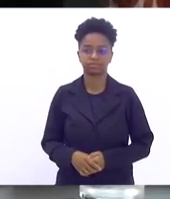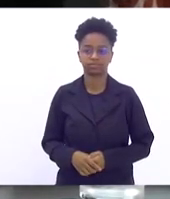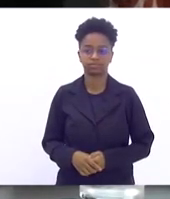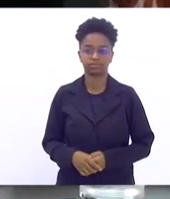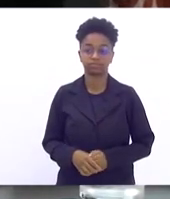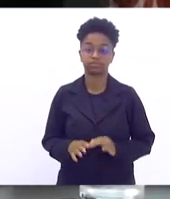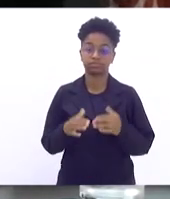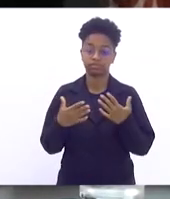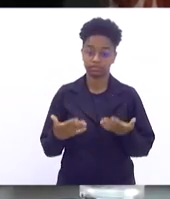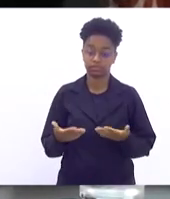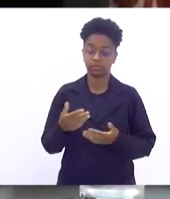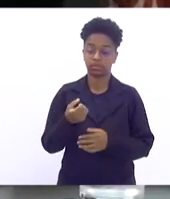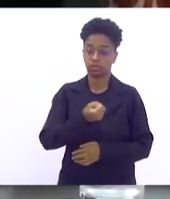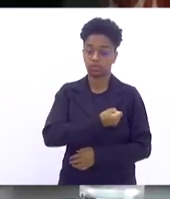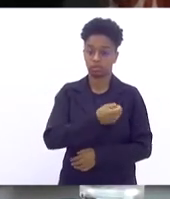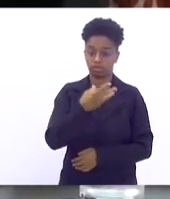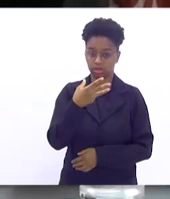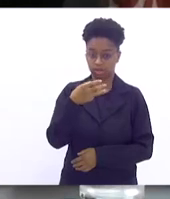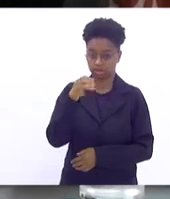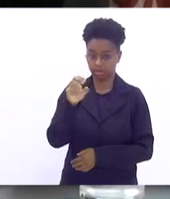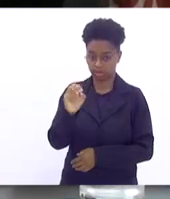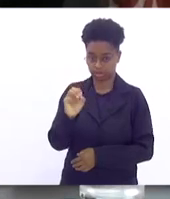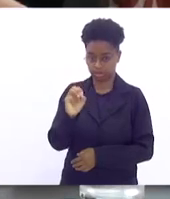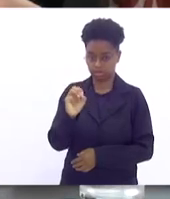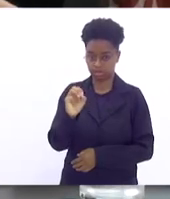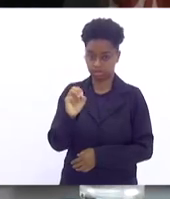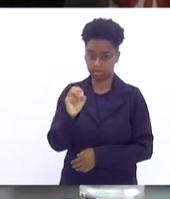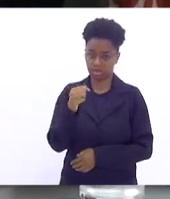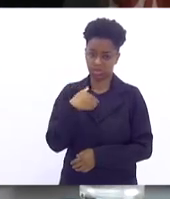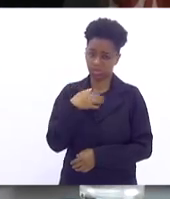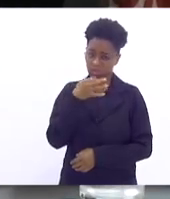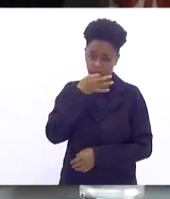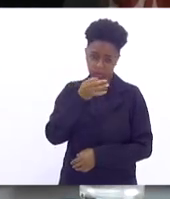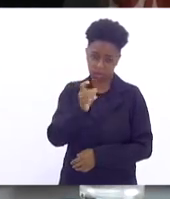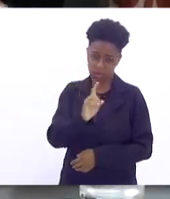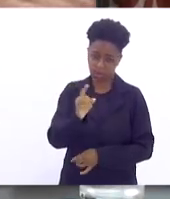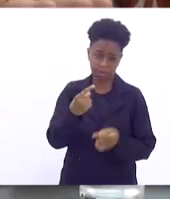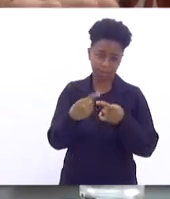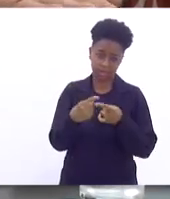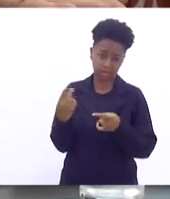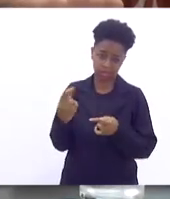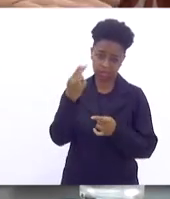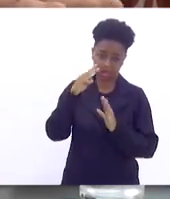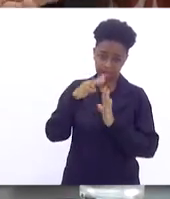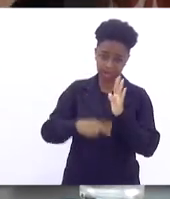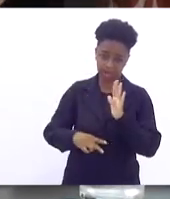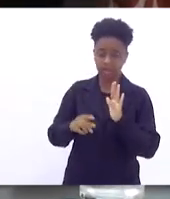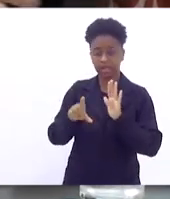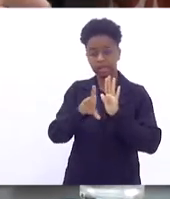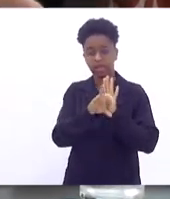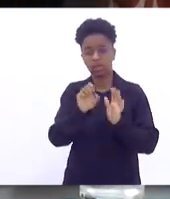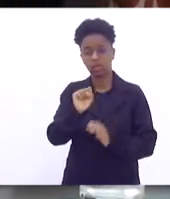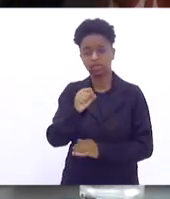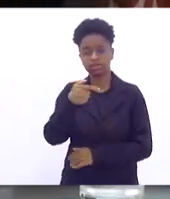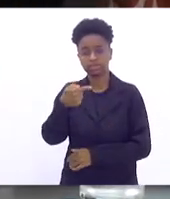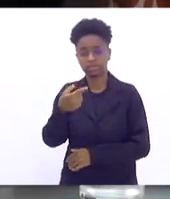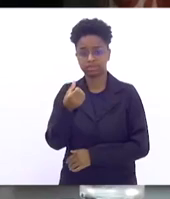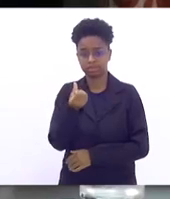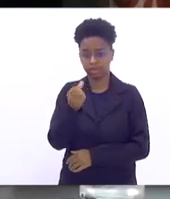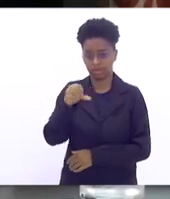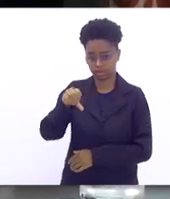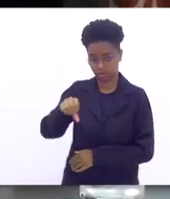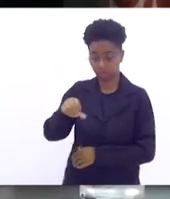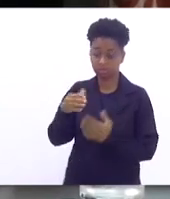bom o 30 eu deixo de opinar porque não deu para mim ler a lei 8769 E aí